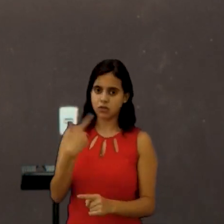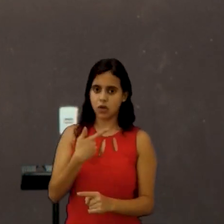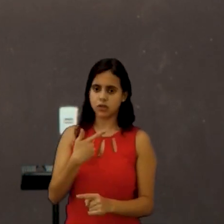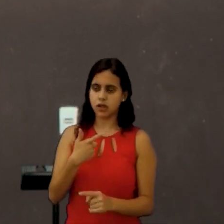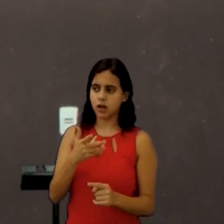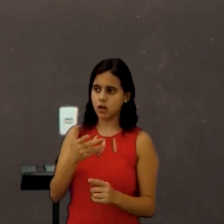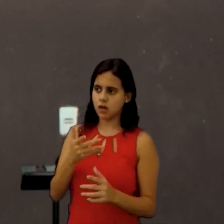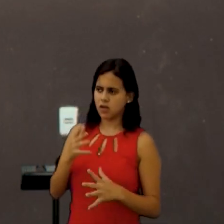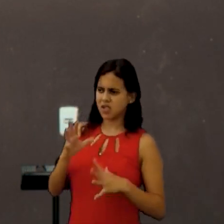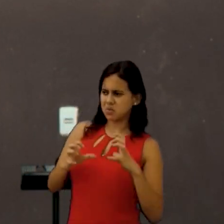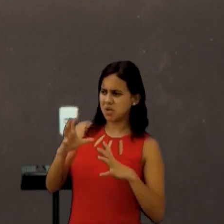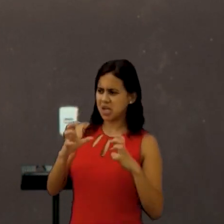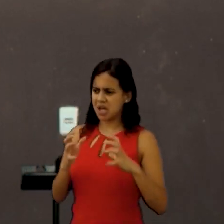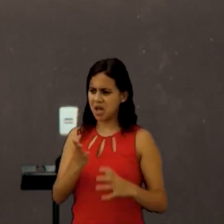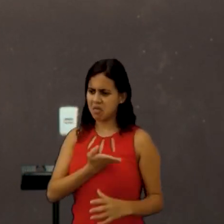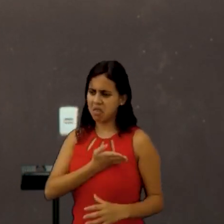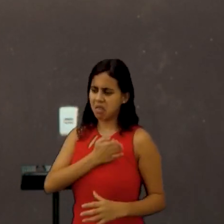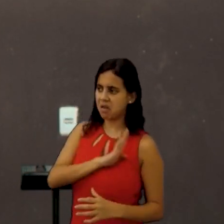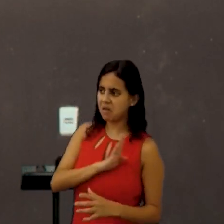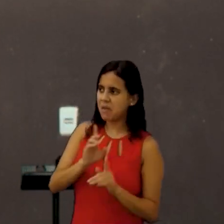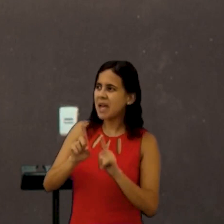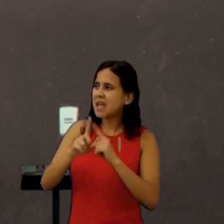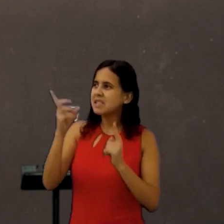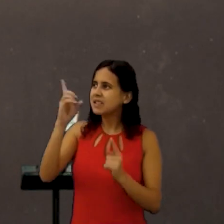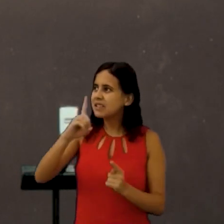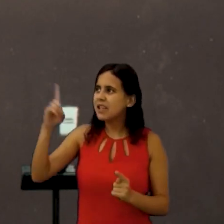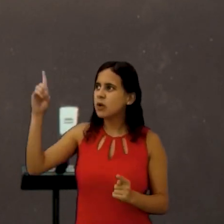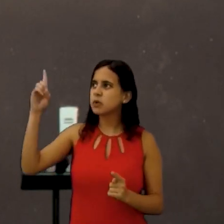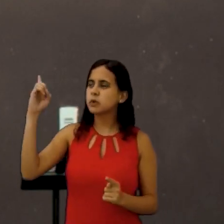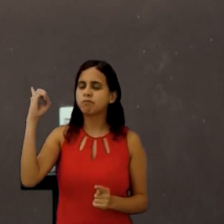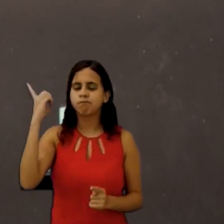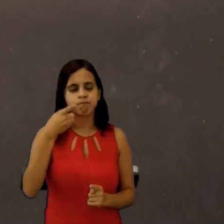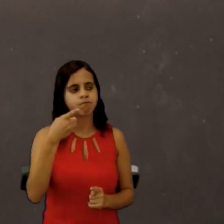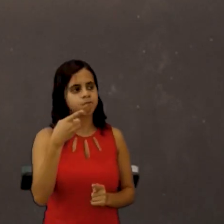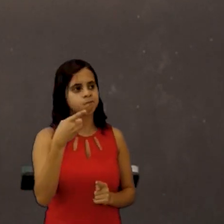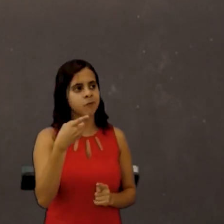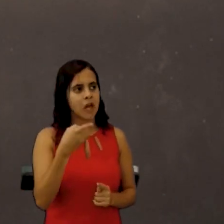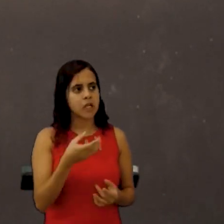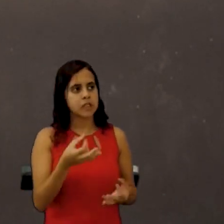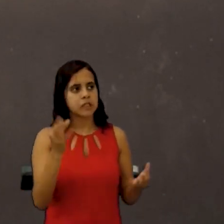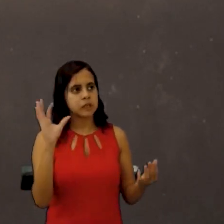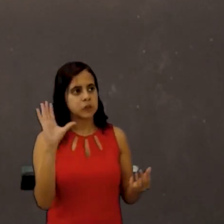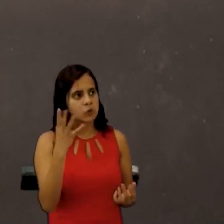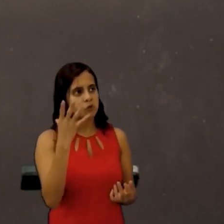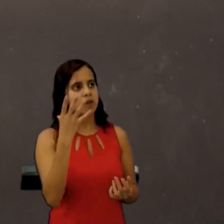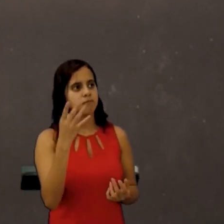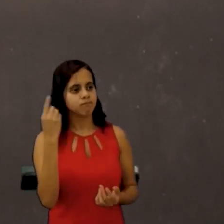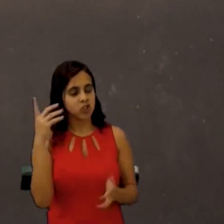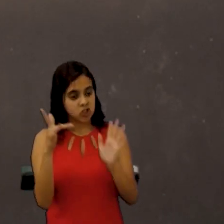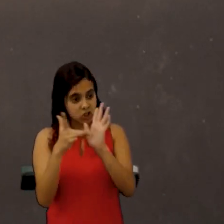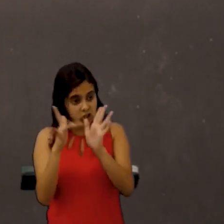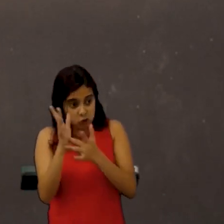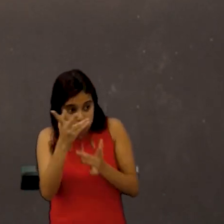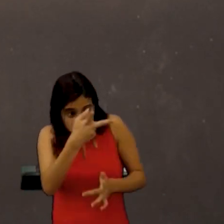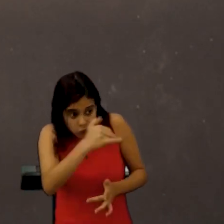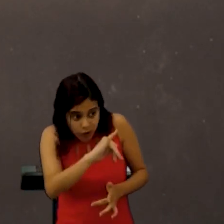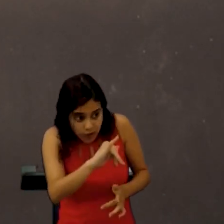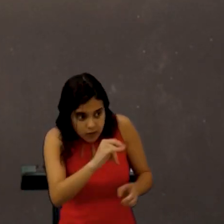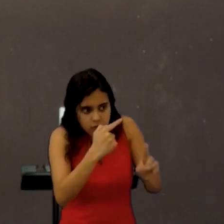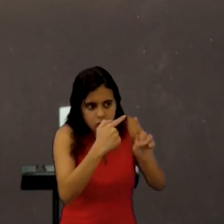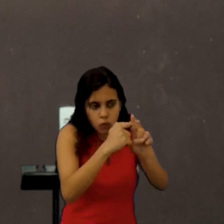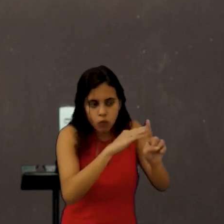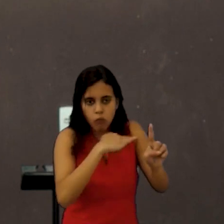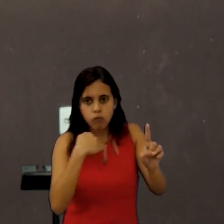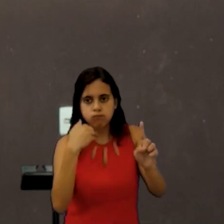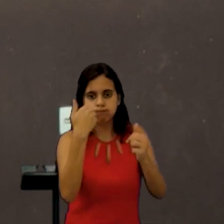disse, eu não quero mais ser inimigo deles. Eu vou mandar o meu filho, ele vai morrer numa cruz, para reconciliar-nos.